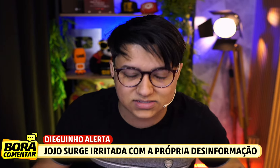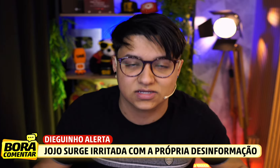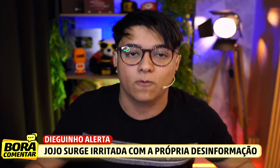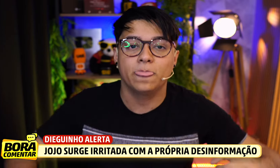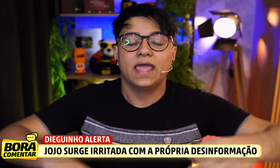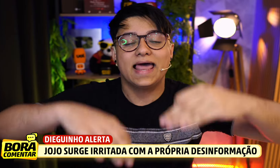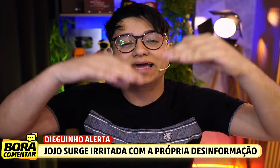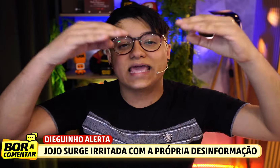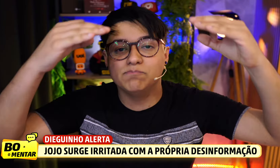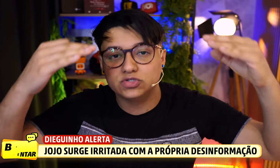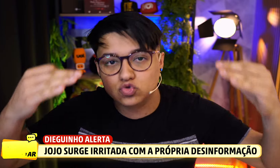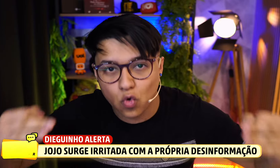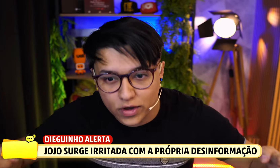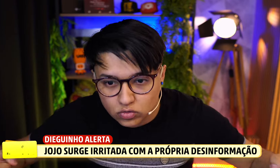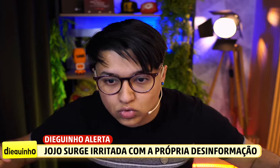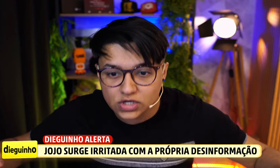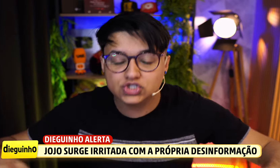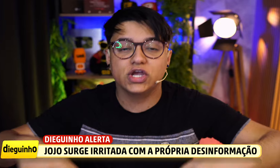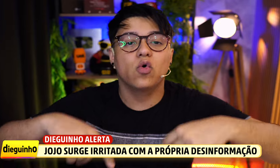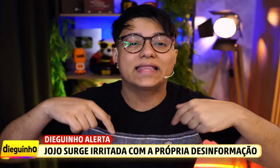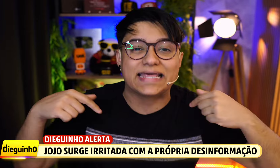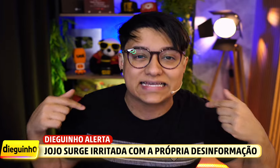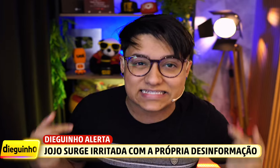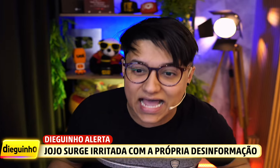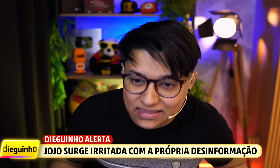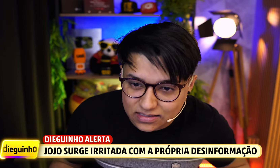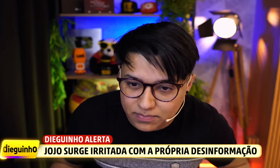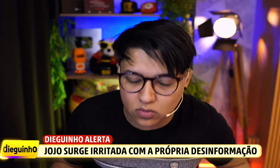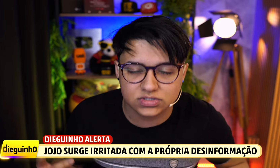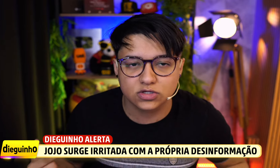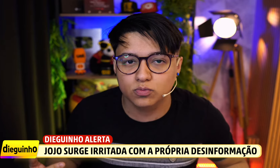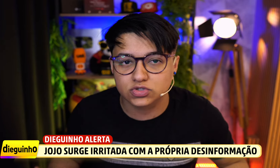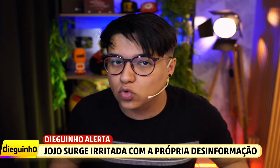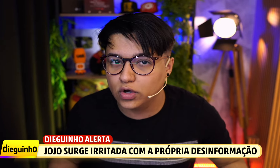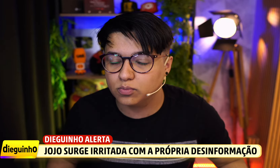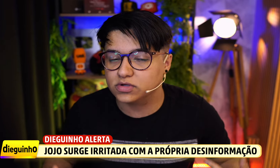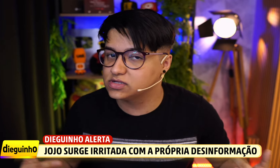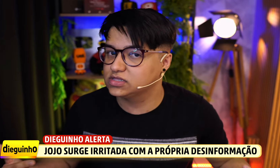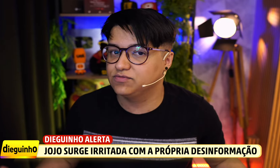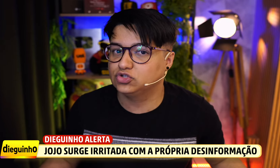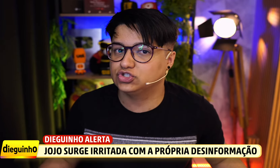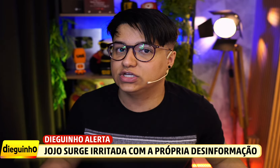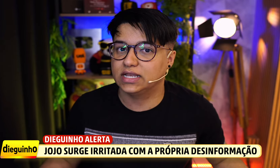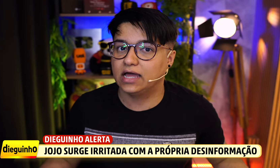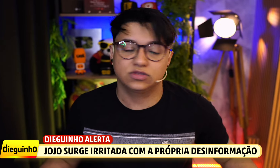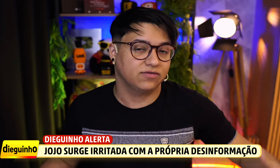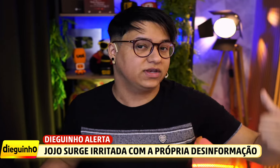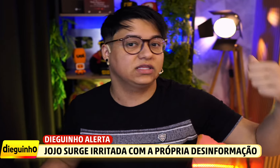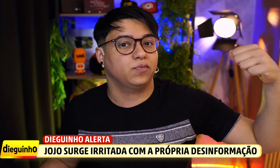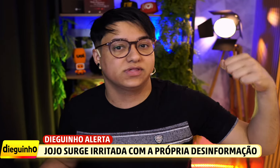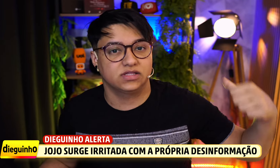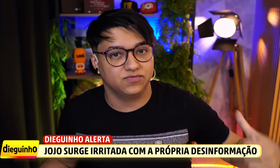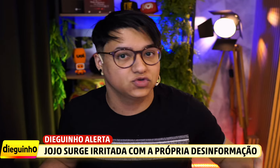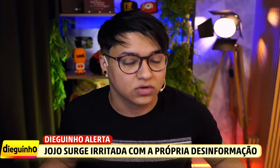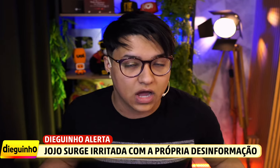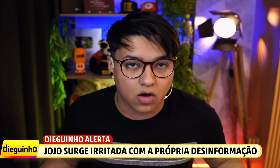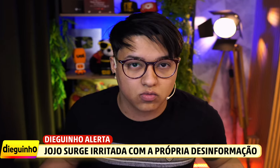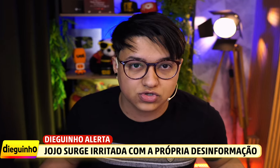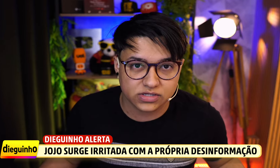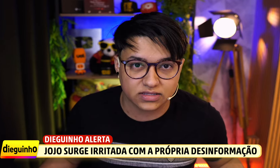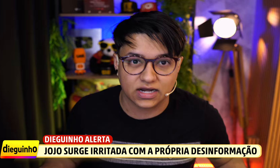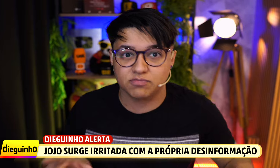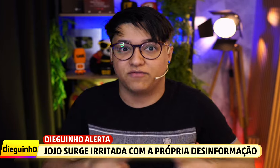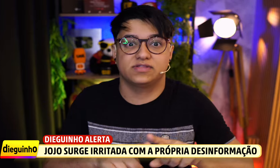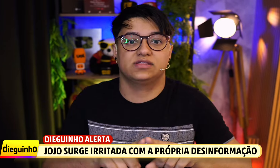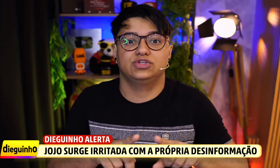desinformação ela quer biscoito chegou atrasada para conseguir o biscoito postando esse vídeo indignado deveria ter postado esse vídeo há